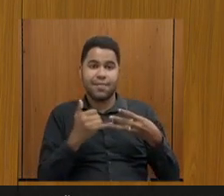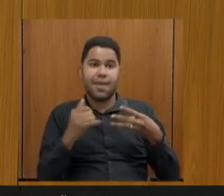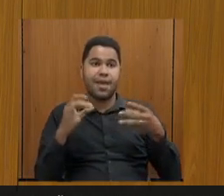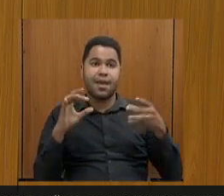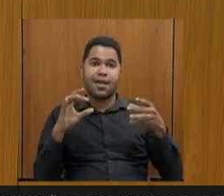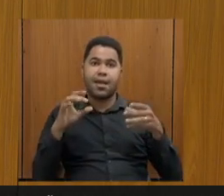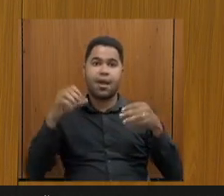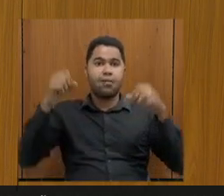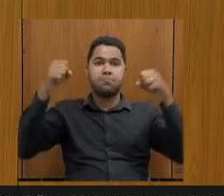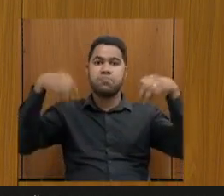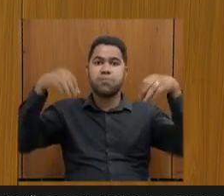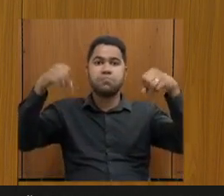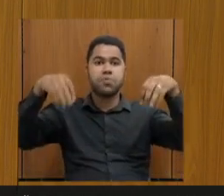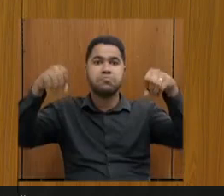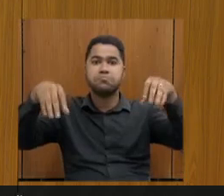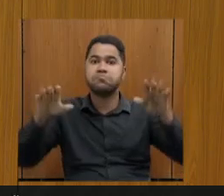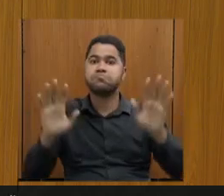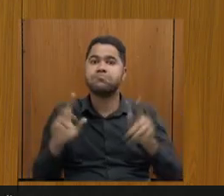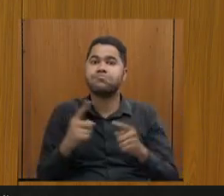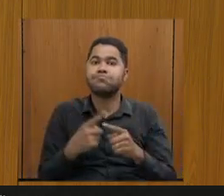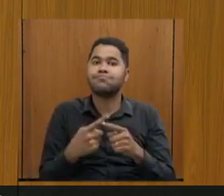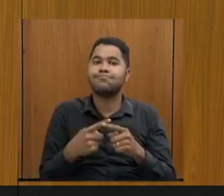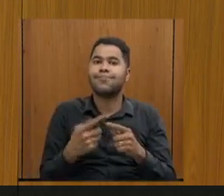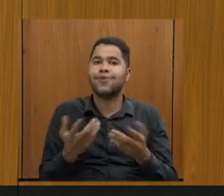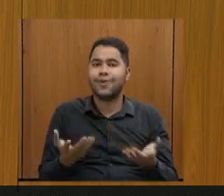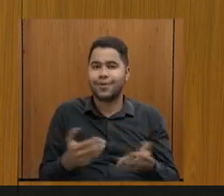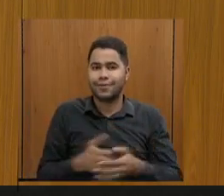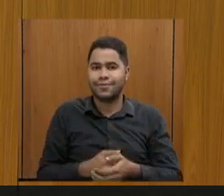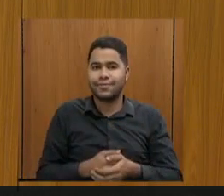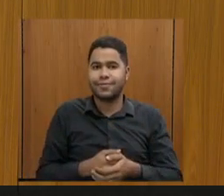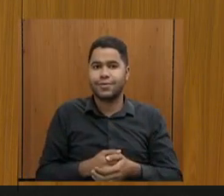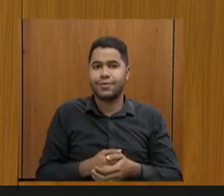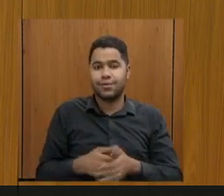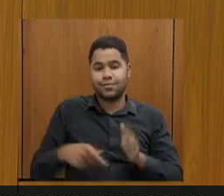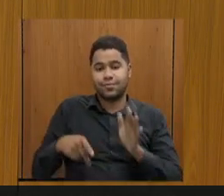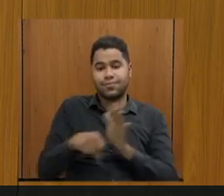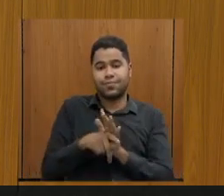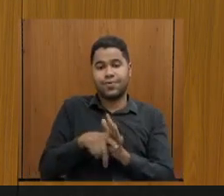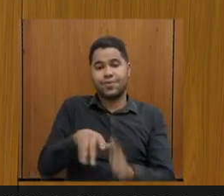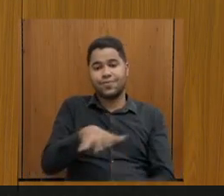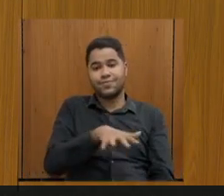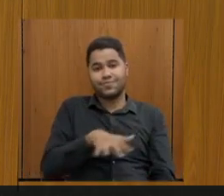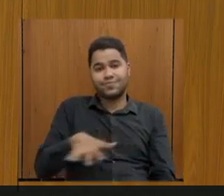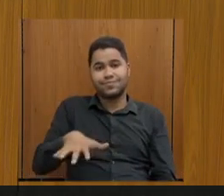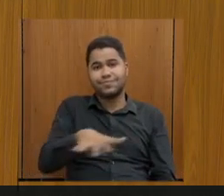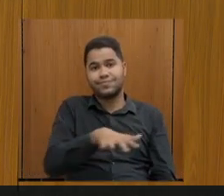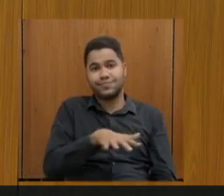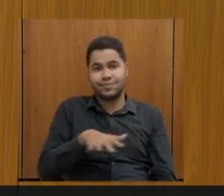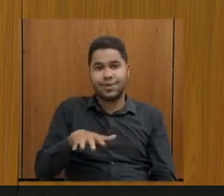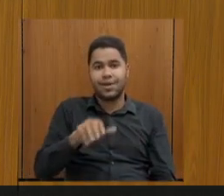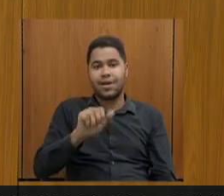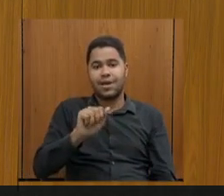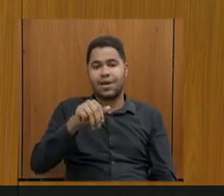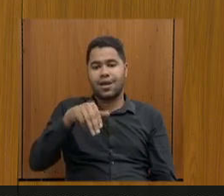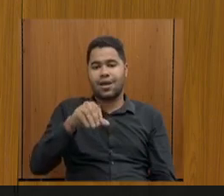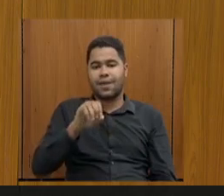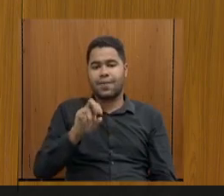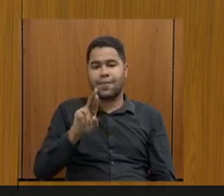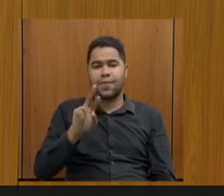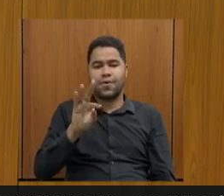elétrica de é por causa de pertencer a essas horas de amortecimento